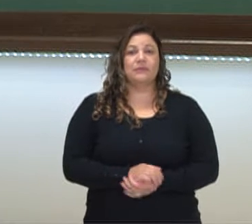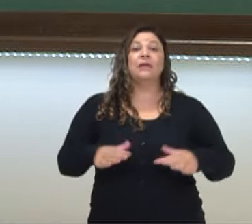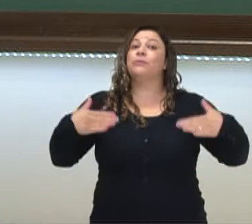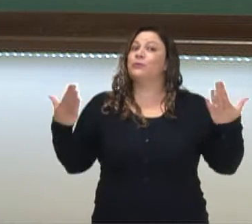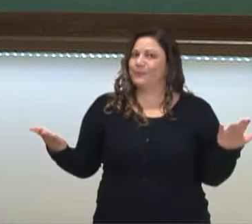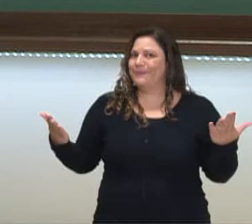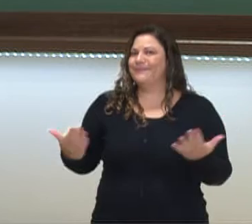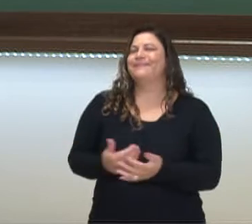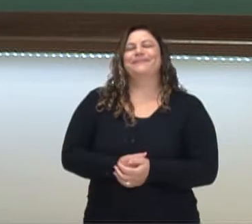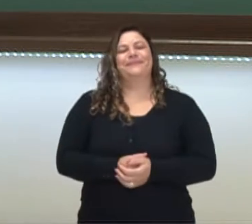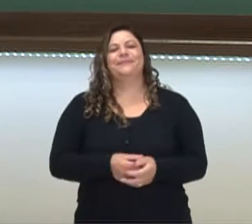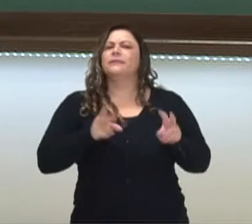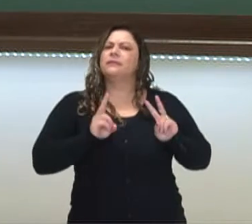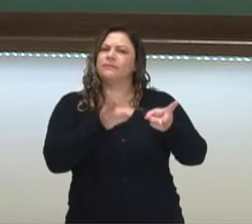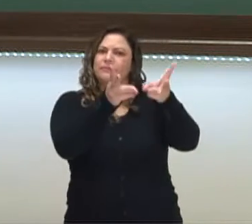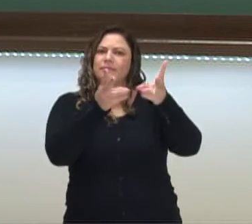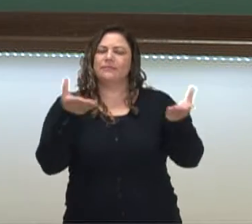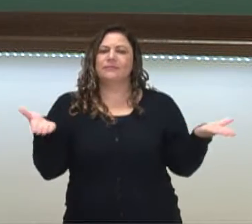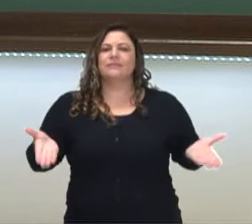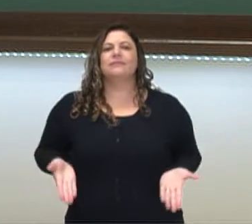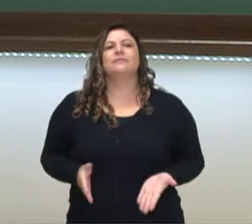Muito bem, agora nós vamos continuando.